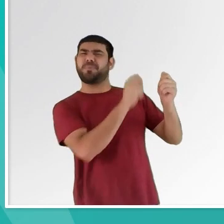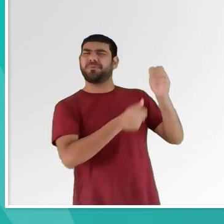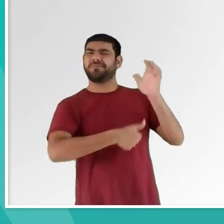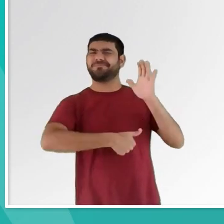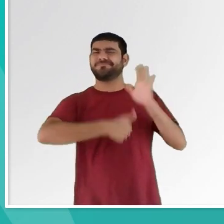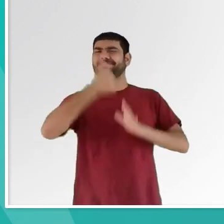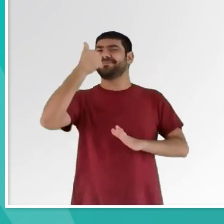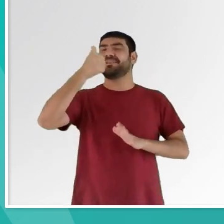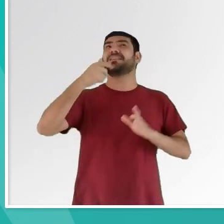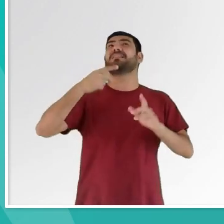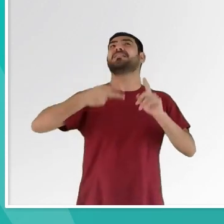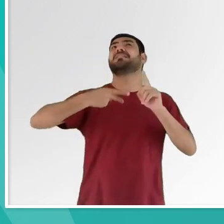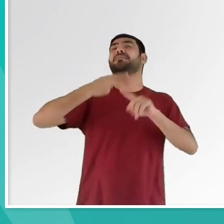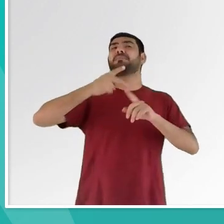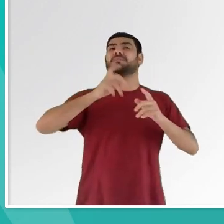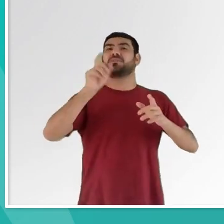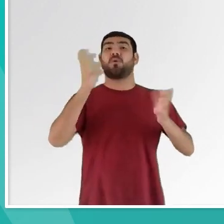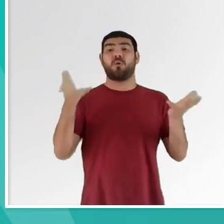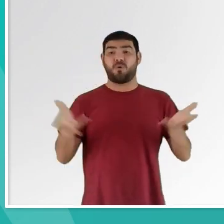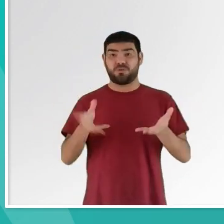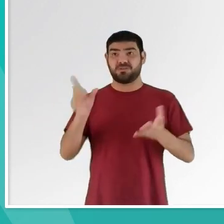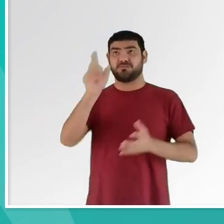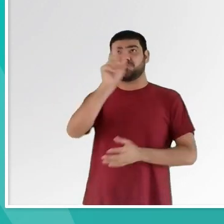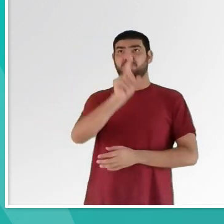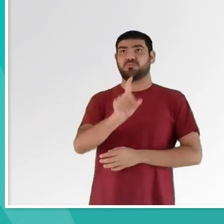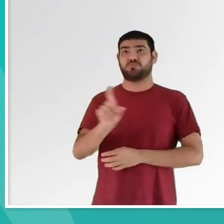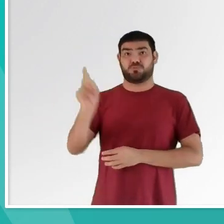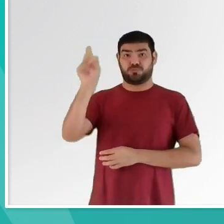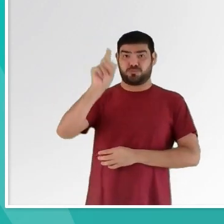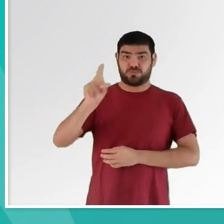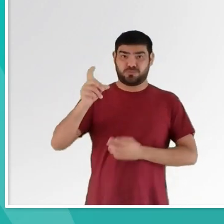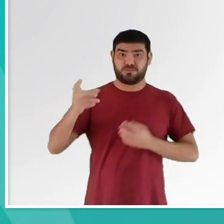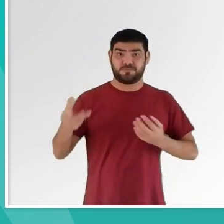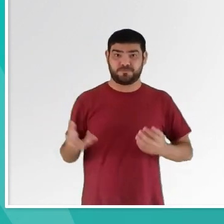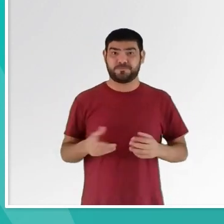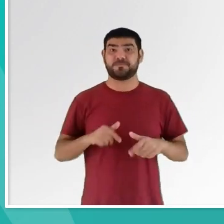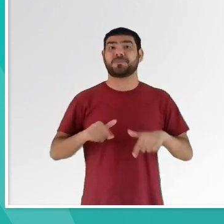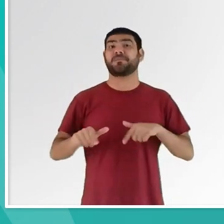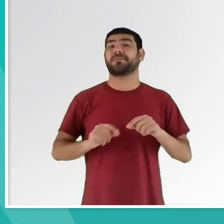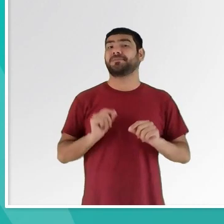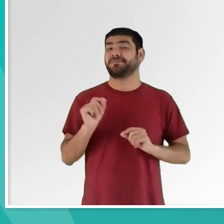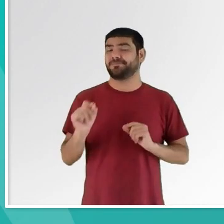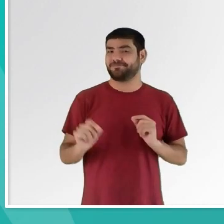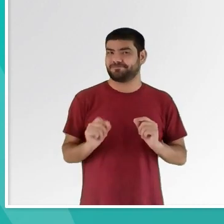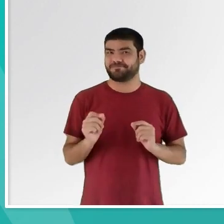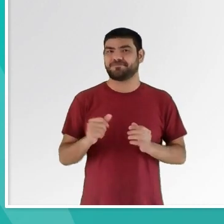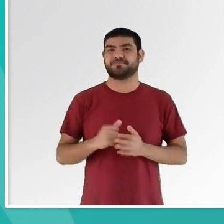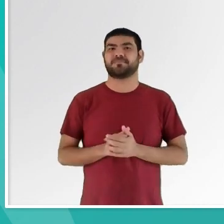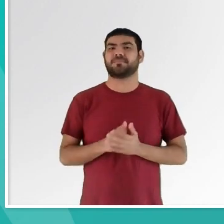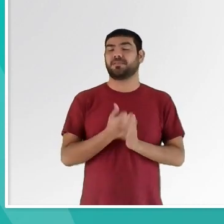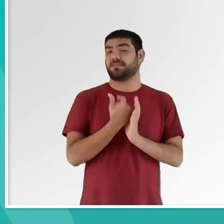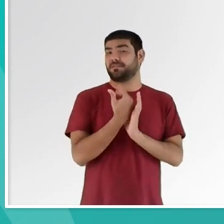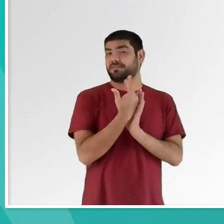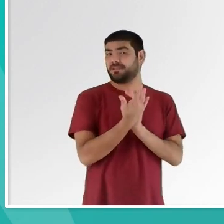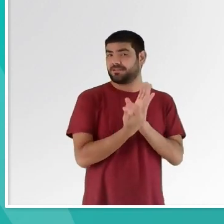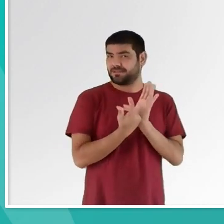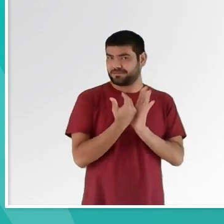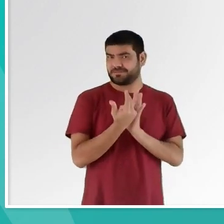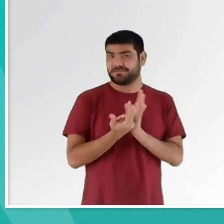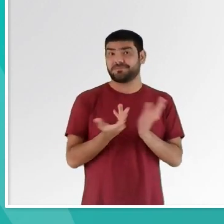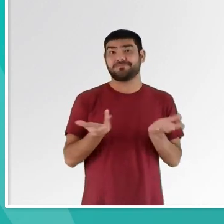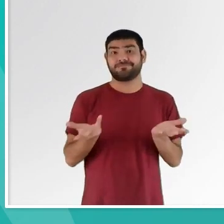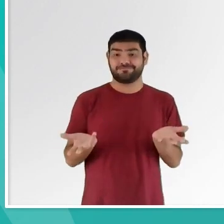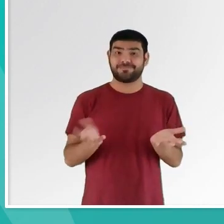O grafite, a nossa atualidade. Que trabalham com o quê? Através do desenho. Então, as técnicas do desenho